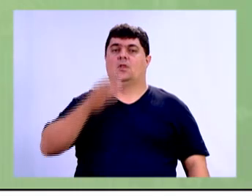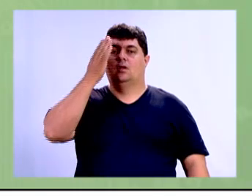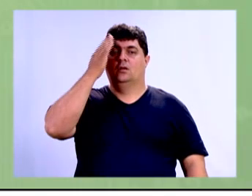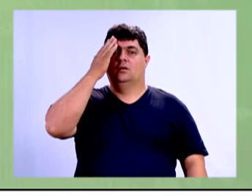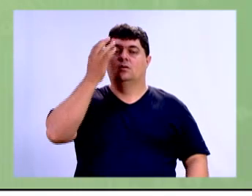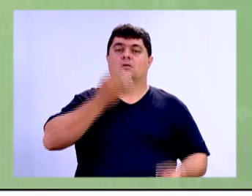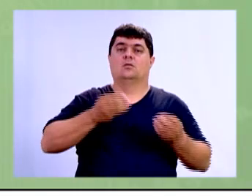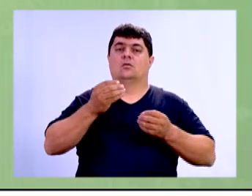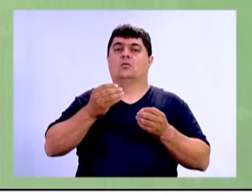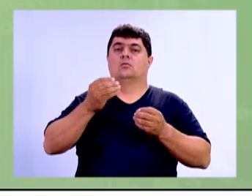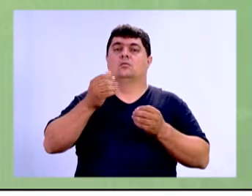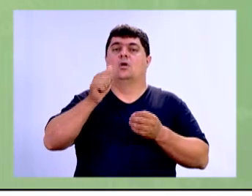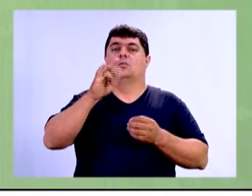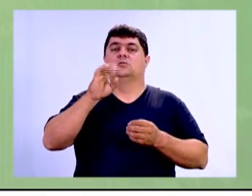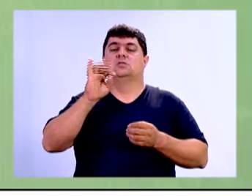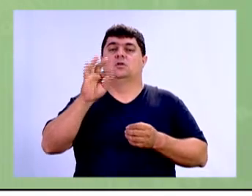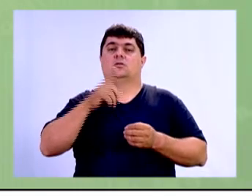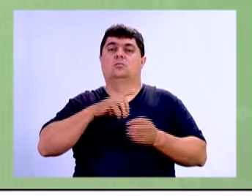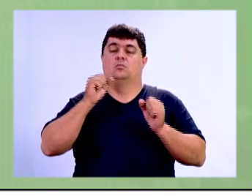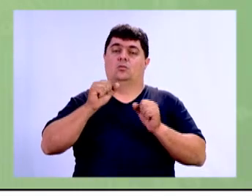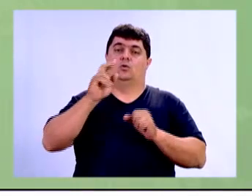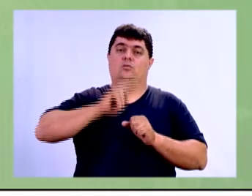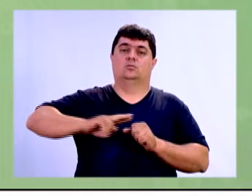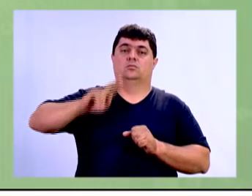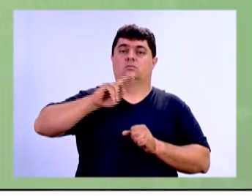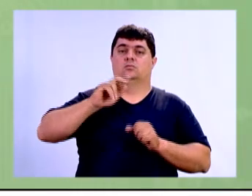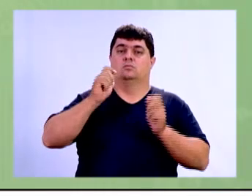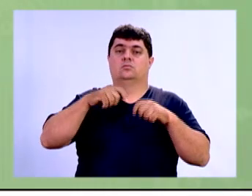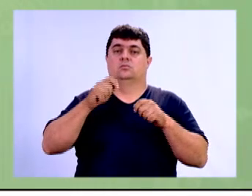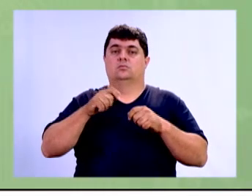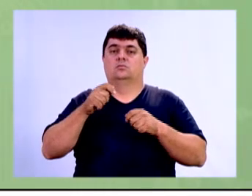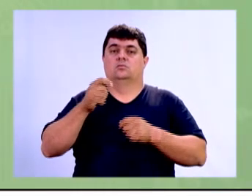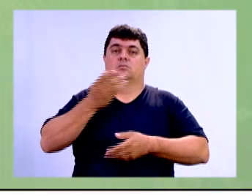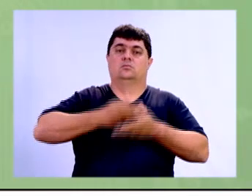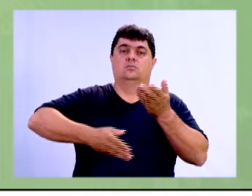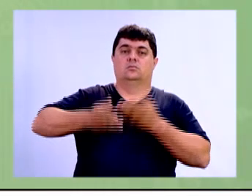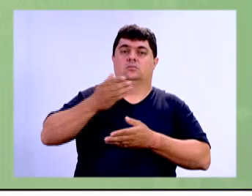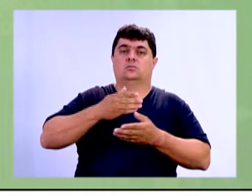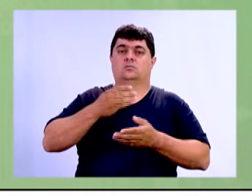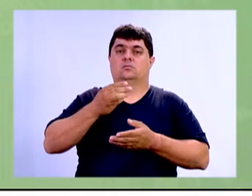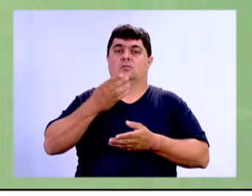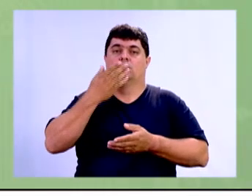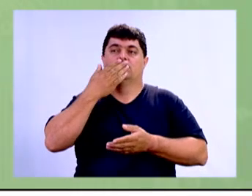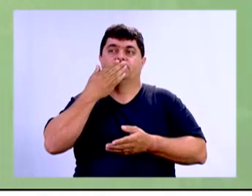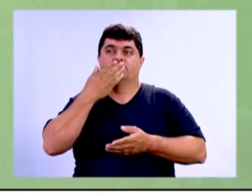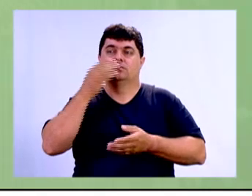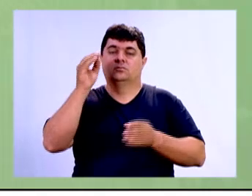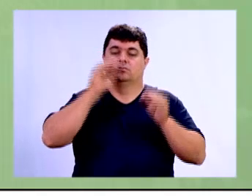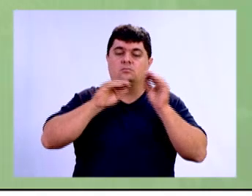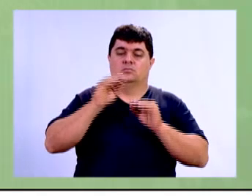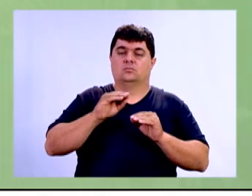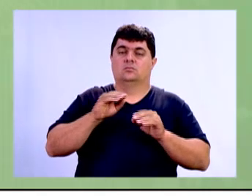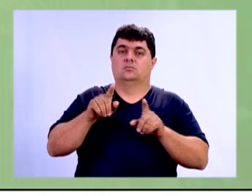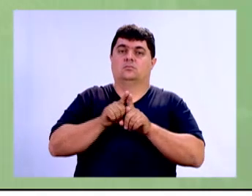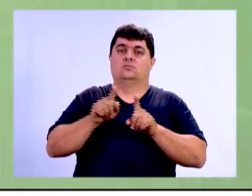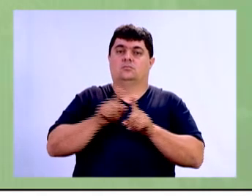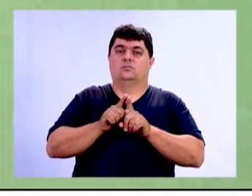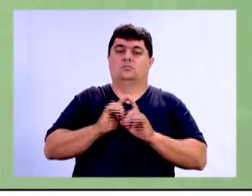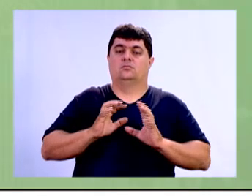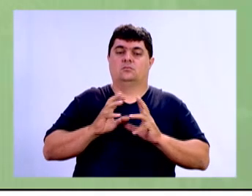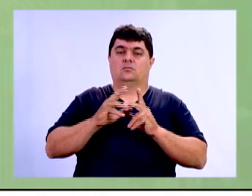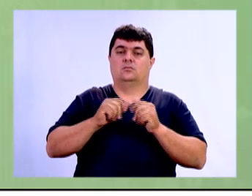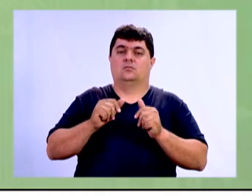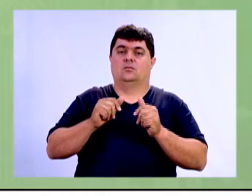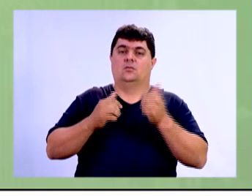métodos abstratos. Classes abstratas podem ser utilizadas para prover a definição de métodos que devem ser implementados em todas as